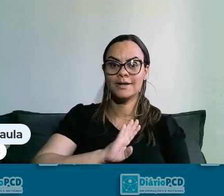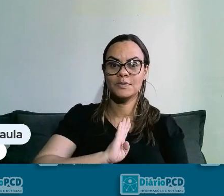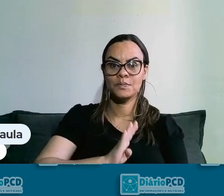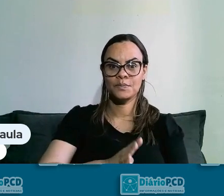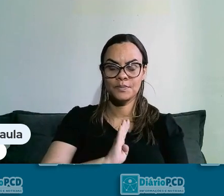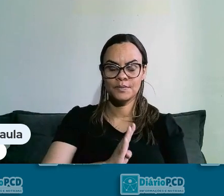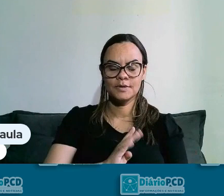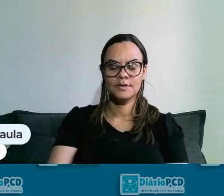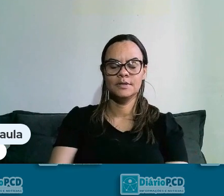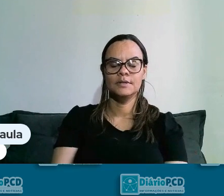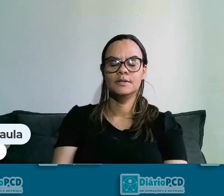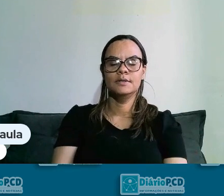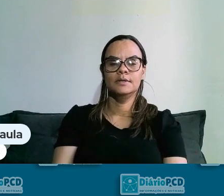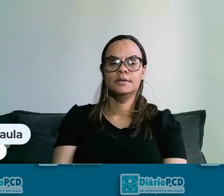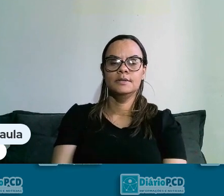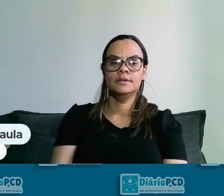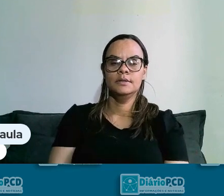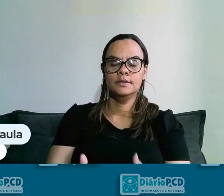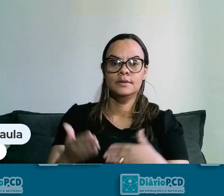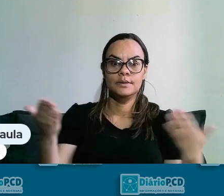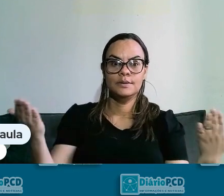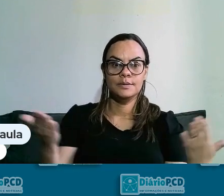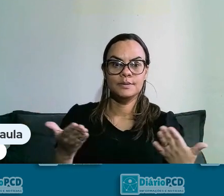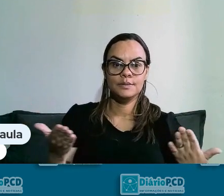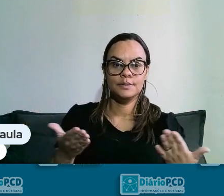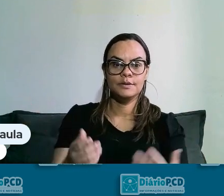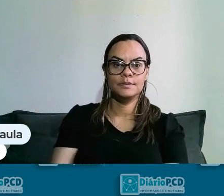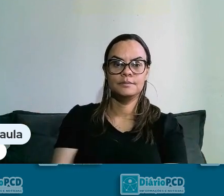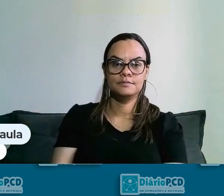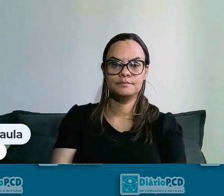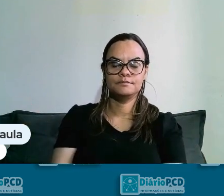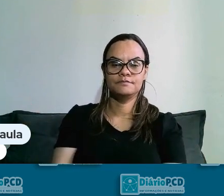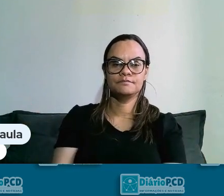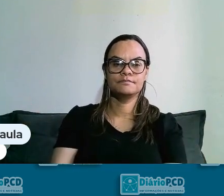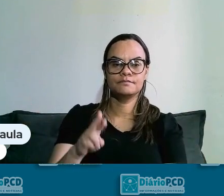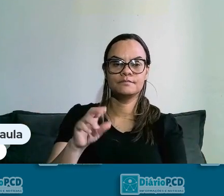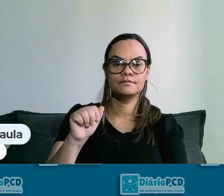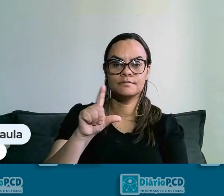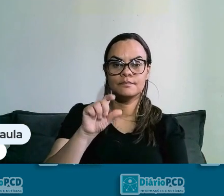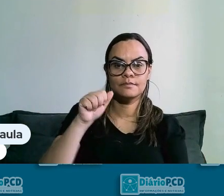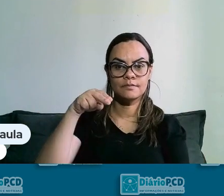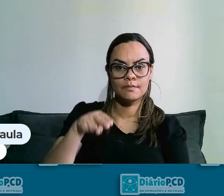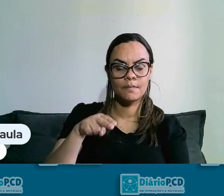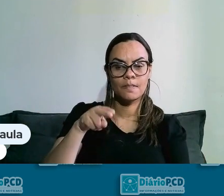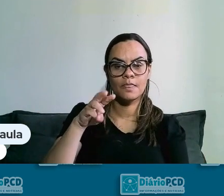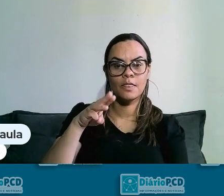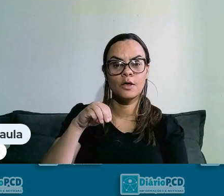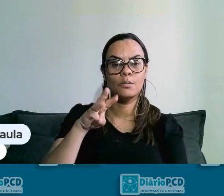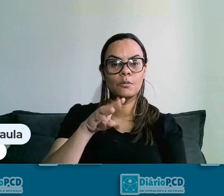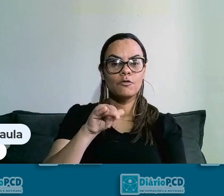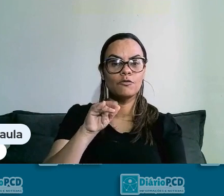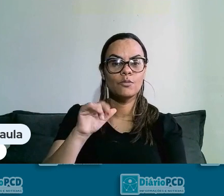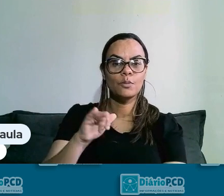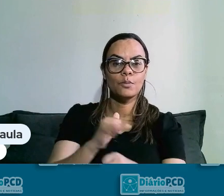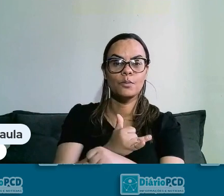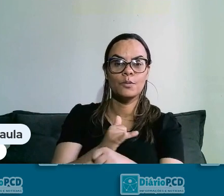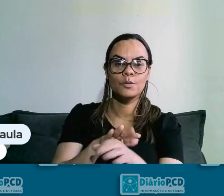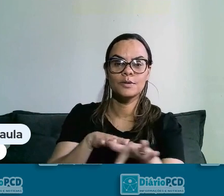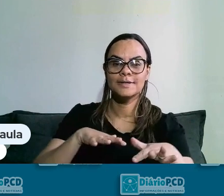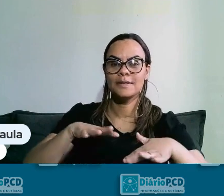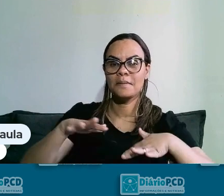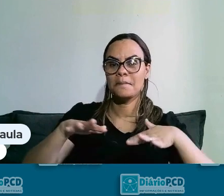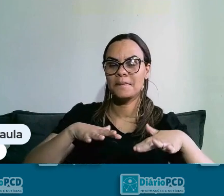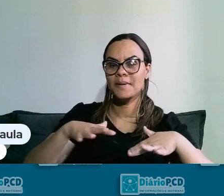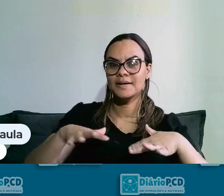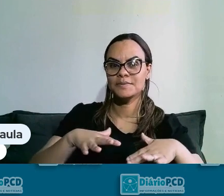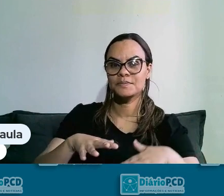vai conferir tudo isso a partir de agora. Antes, o Roland vai trazer para a gente as imagens da Move Solução em Mobilidade, as imagens